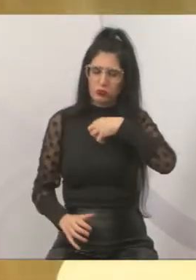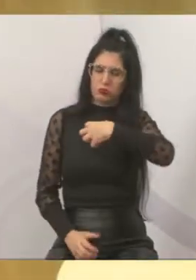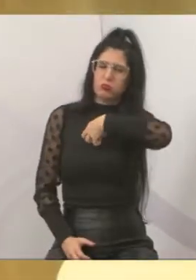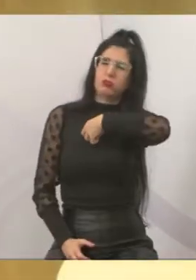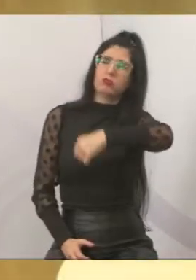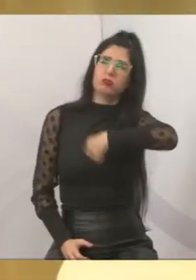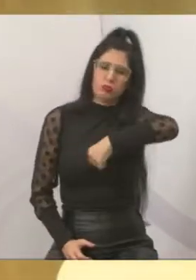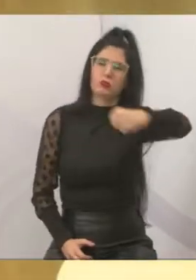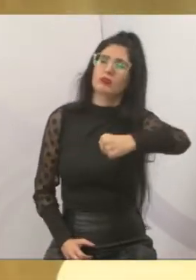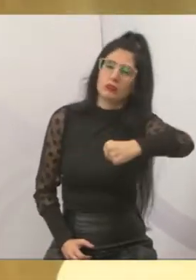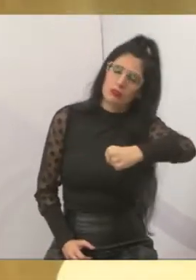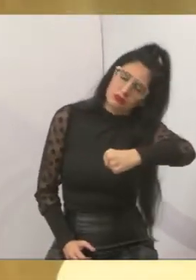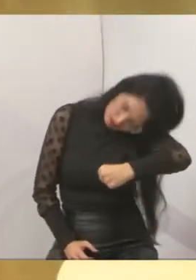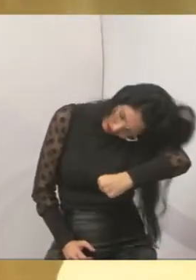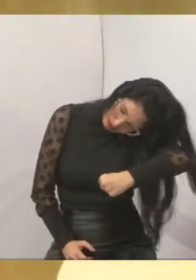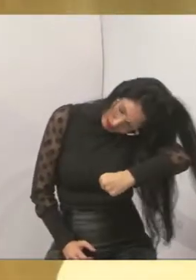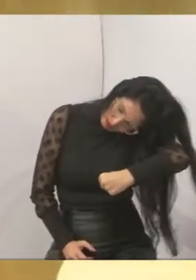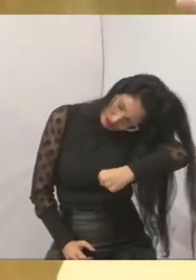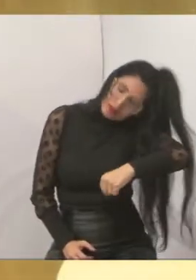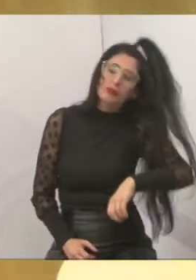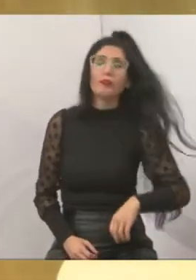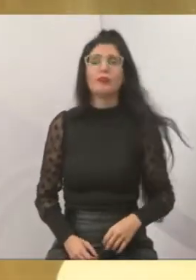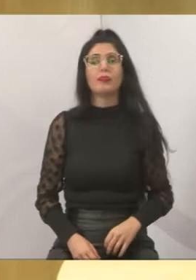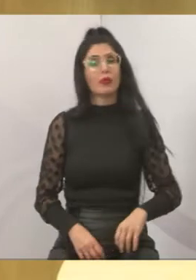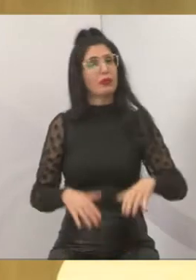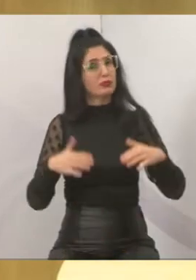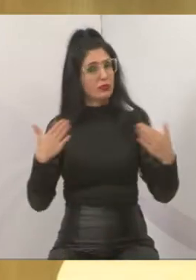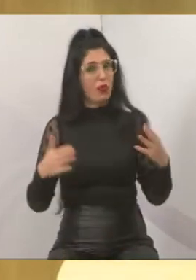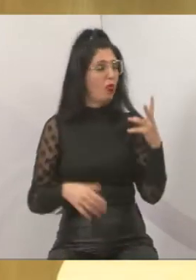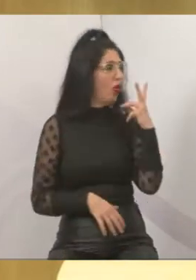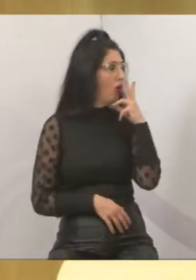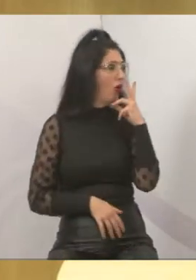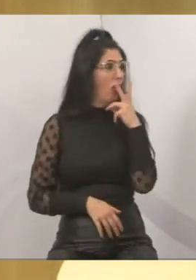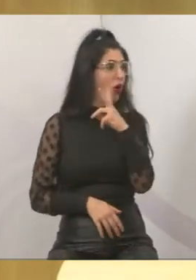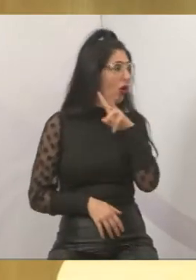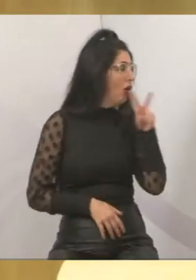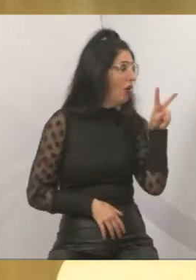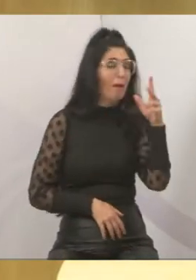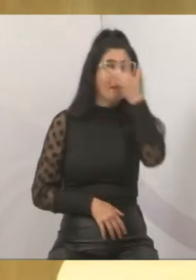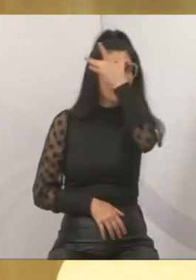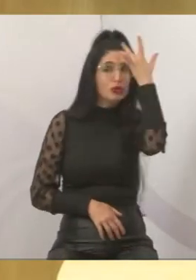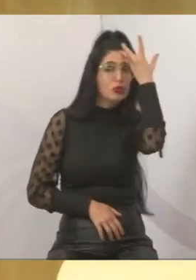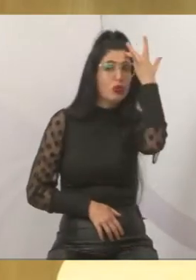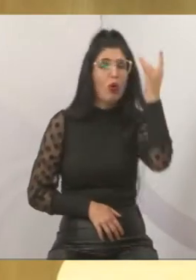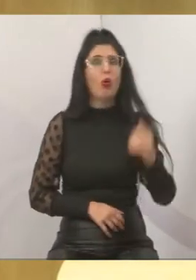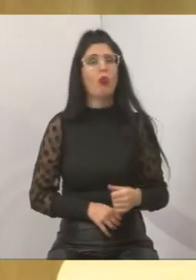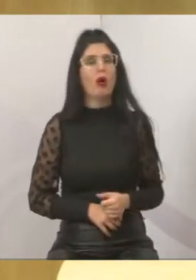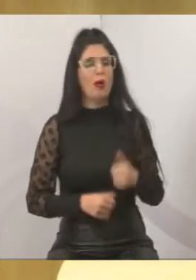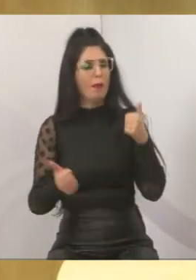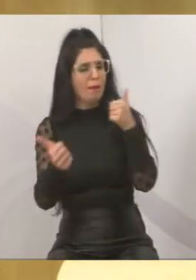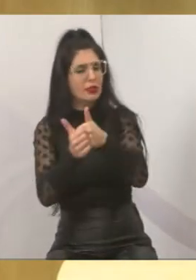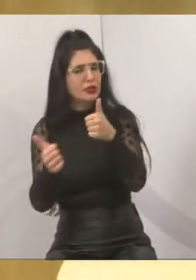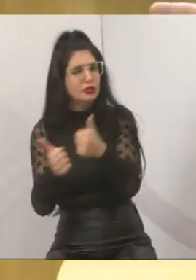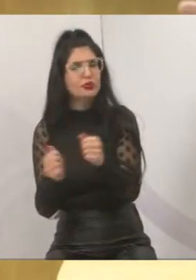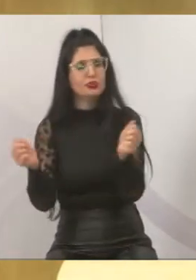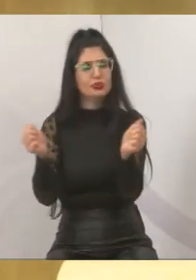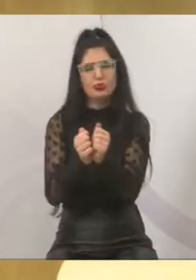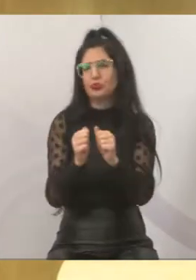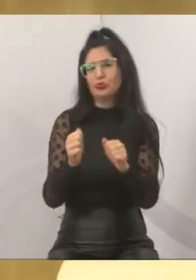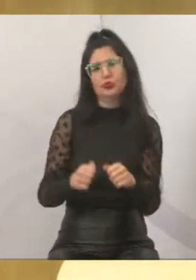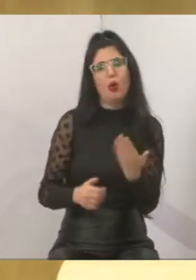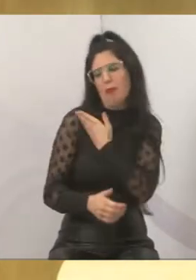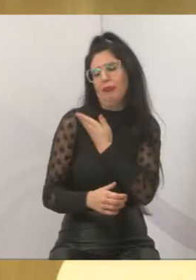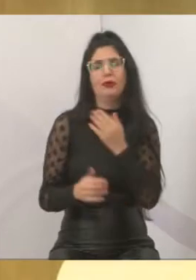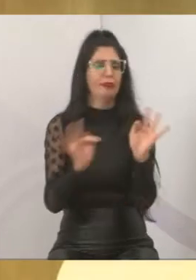Mês de setembro, do setembro amarelo, vamos olhar do lado, vamos prestar atenção naquelas pessoas que às vezes estão do nosso